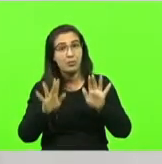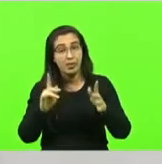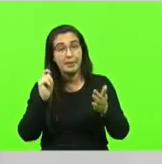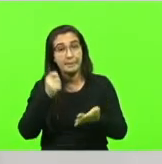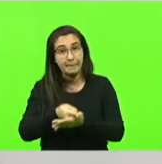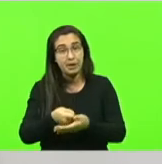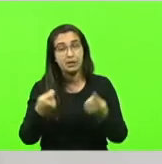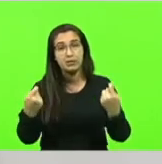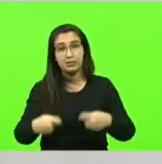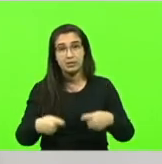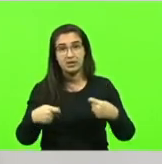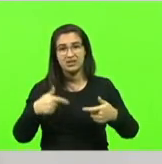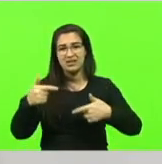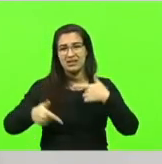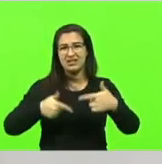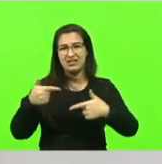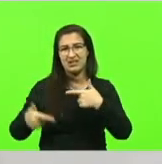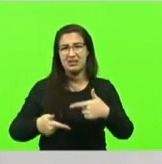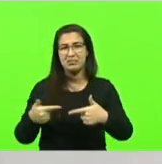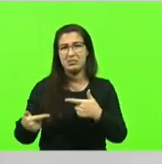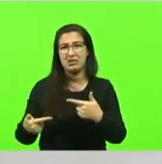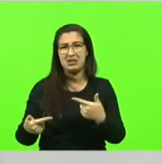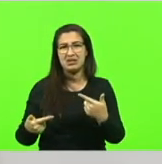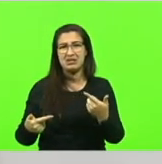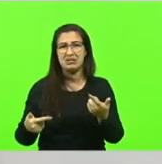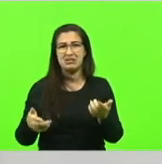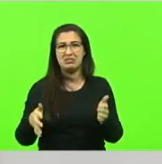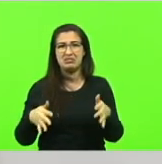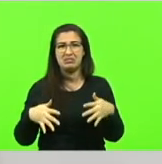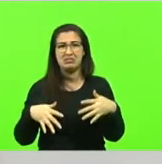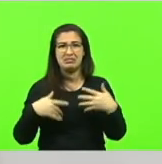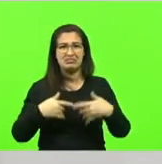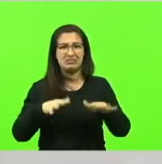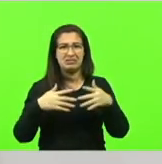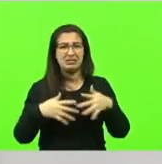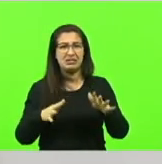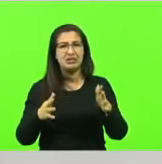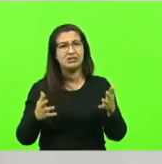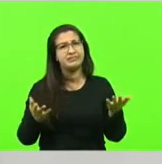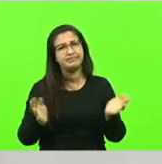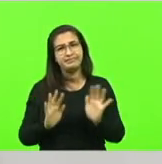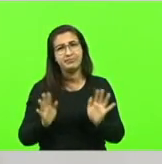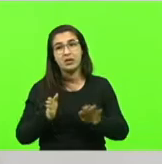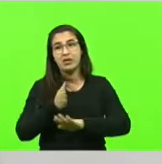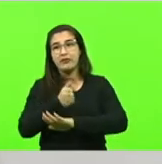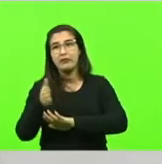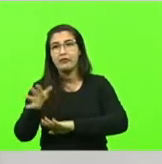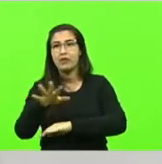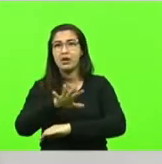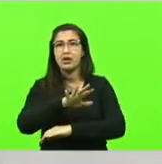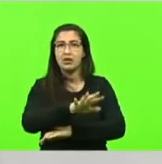um trabalho de você ir em cada região, oferta um monte de dinheiro, nas nossas,